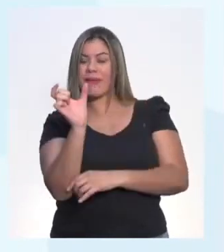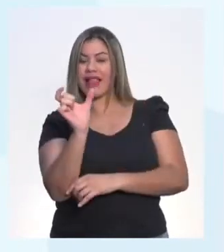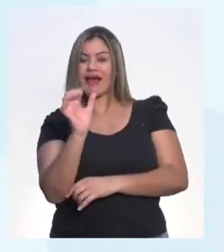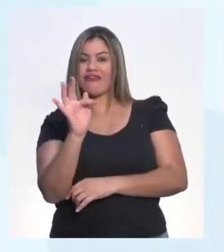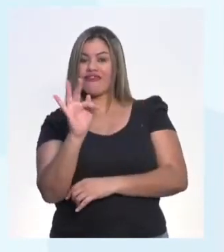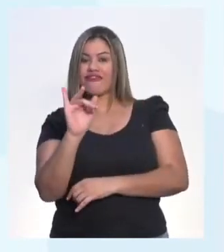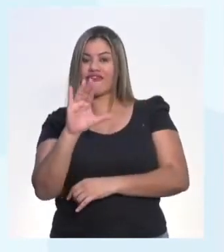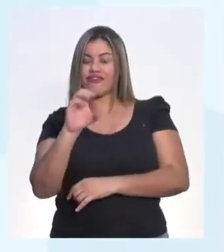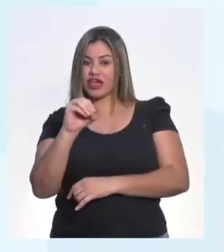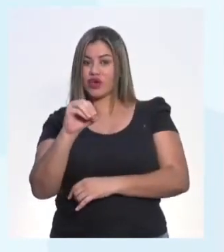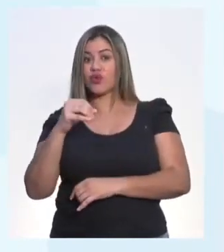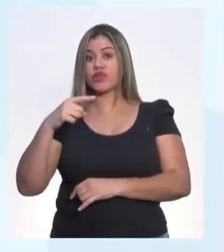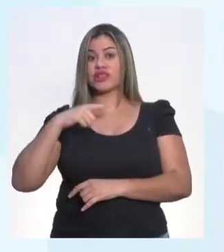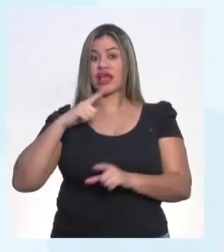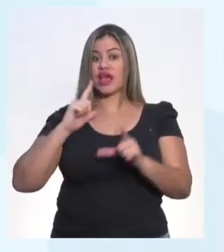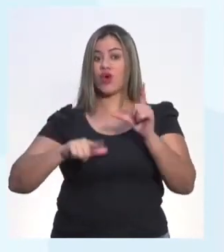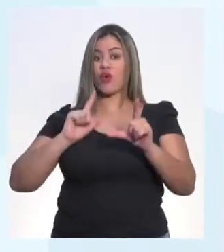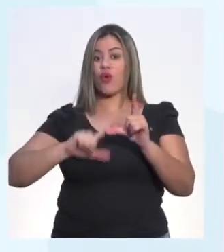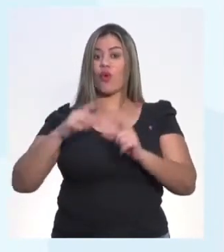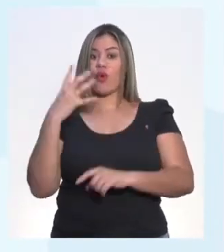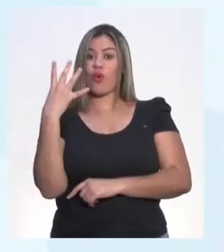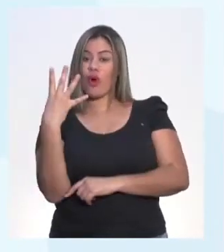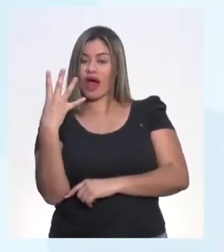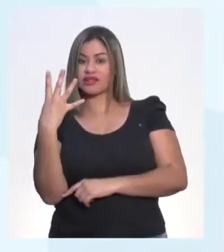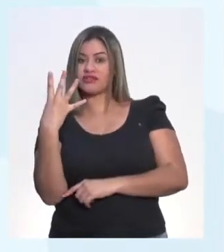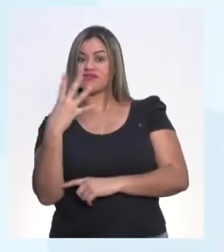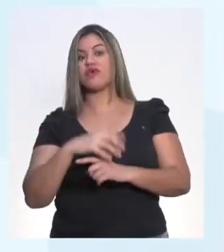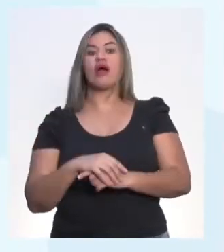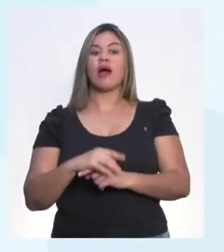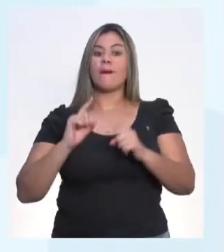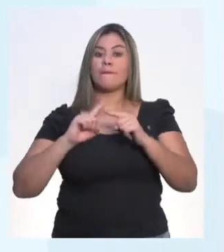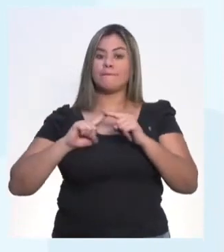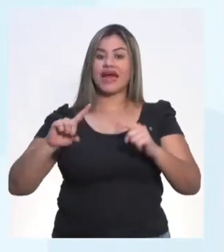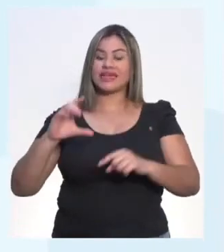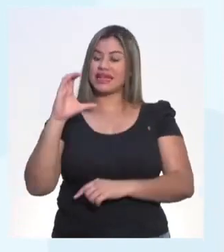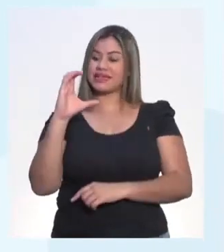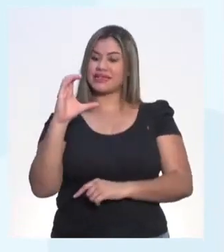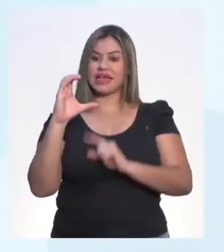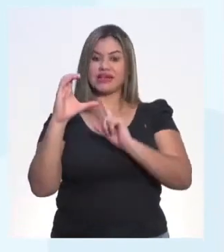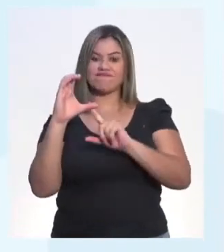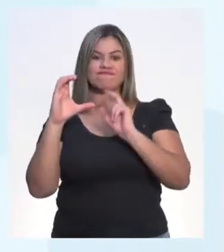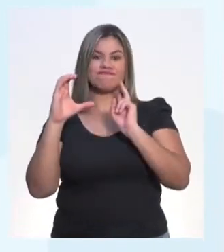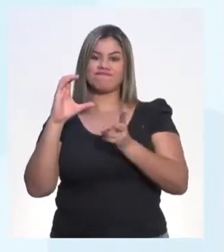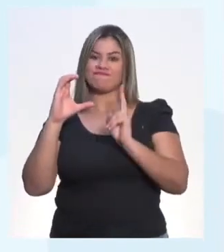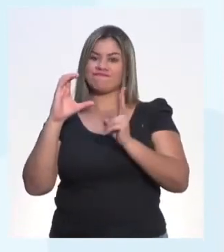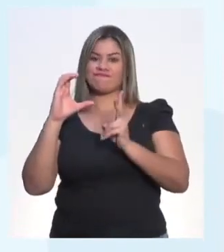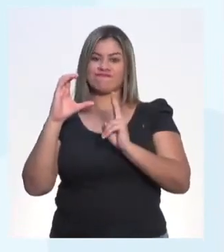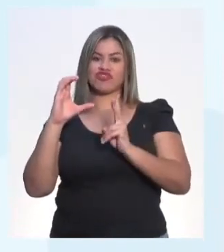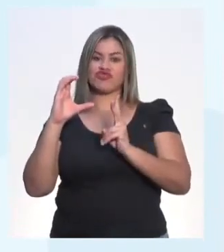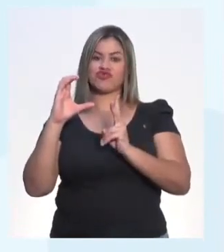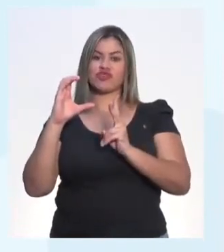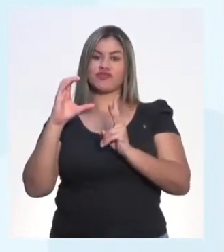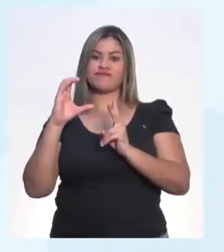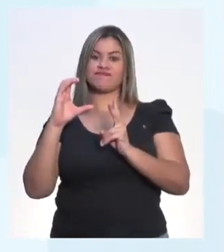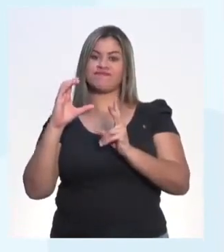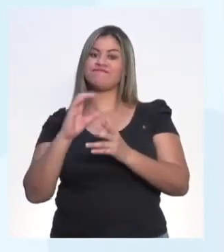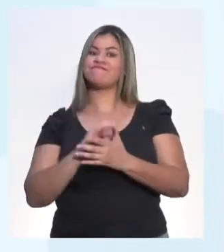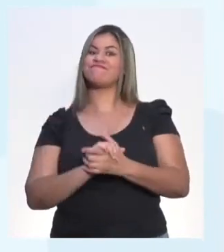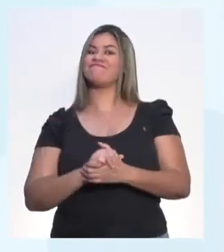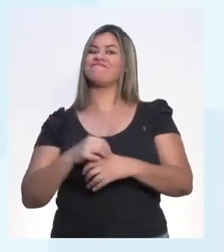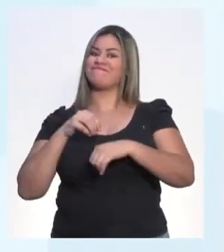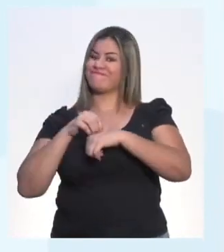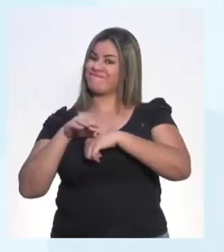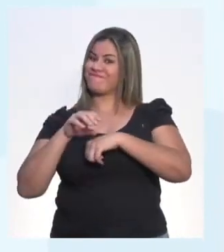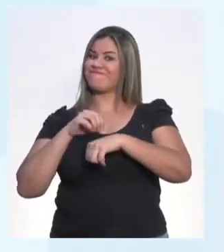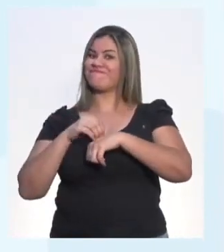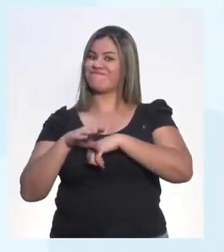fico tem 4 letras? Tem. Mas a letra C está fixa na primeira posição? Olha a